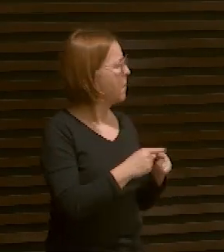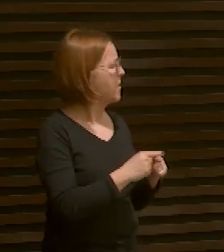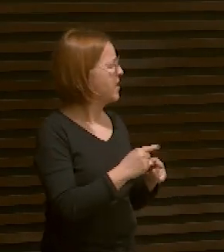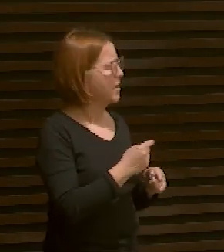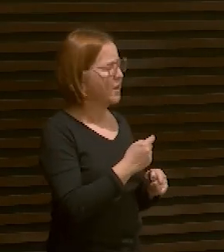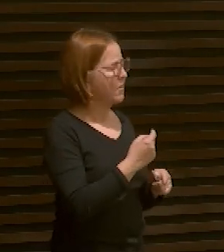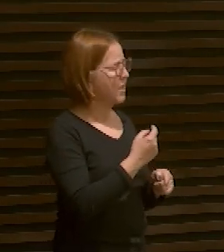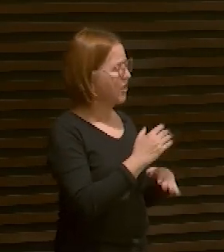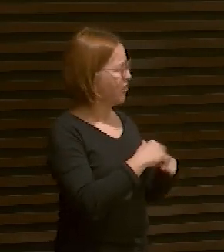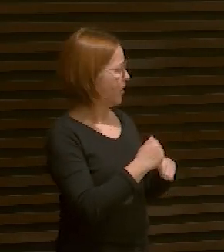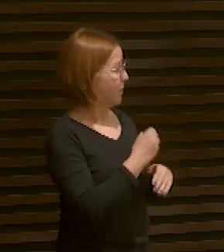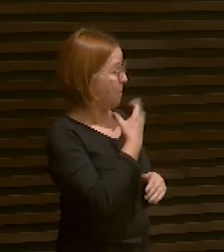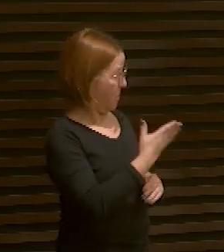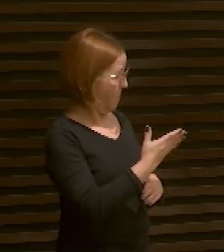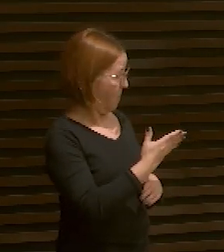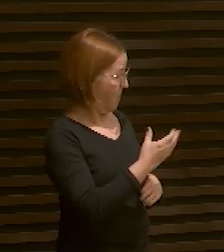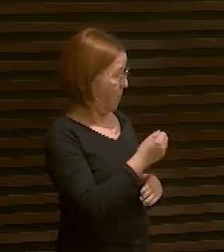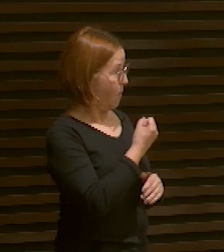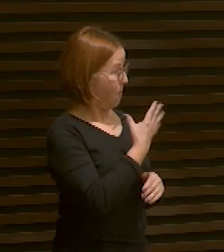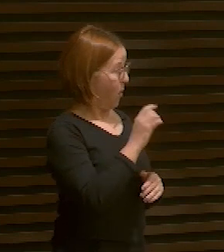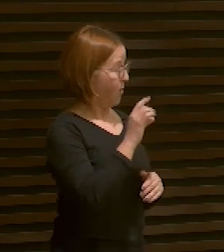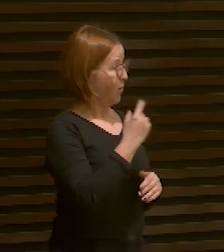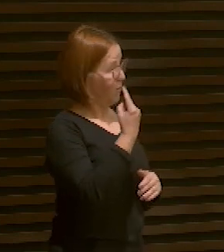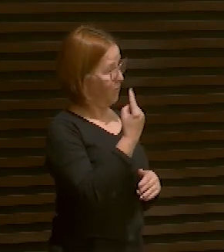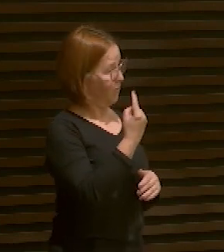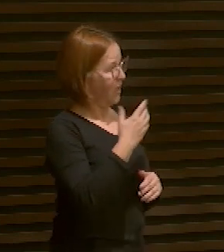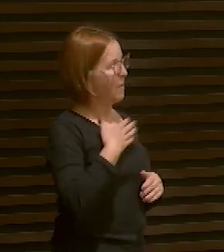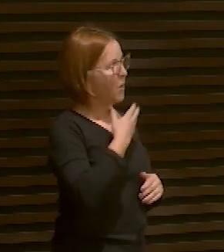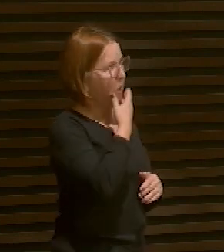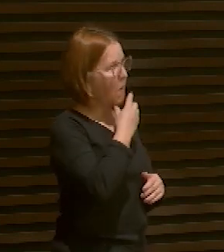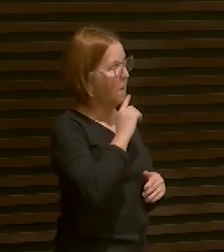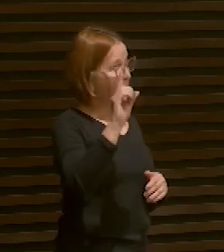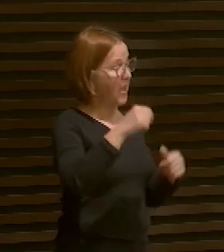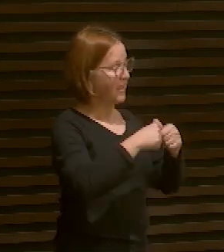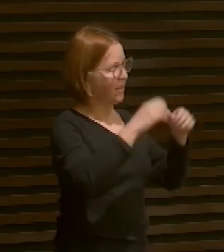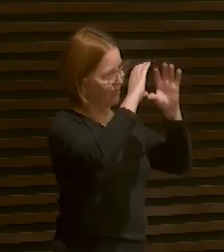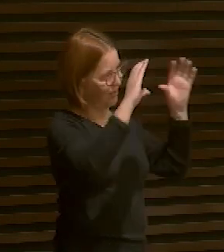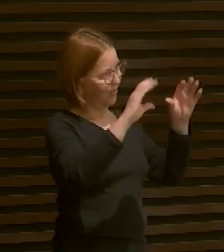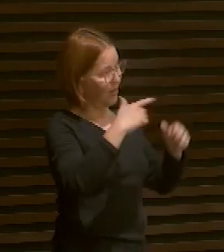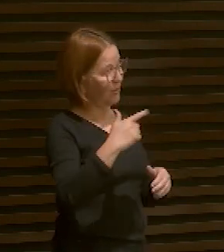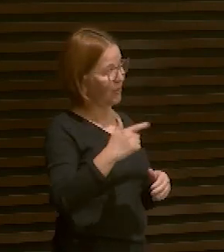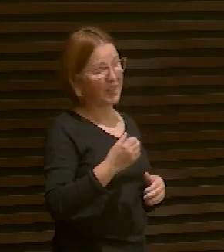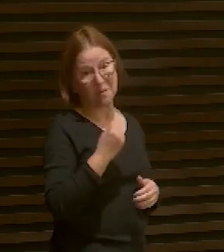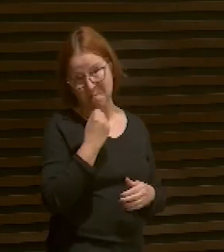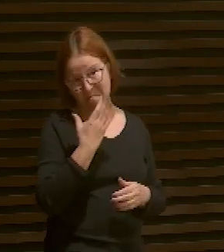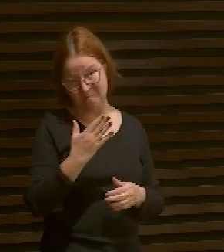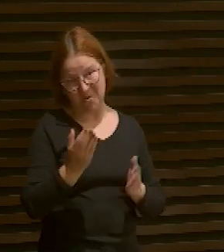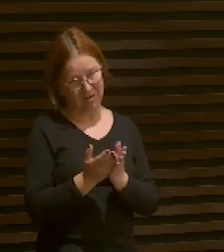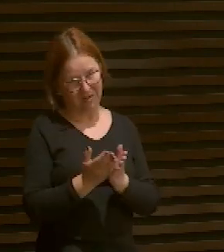Bom só tem um, que é meu Pai que está no céu. Não existe bom cristão. Ou nós somos